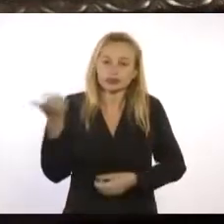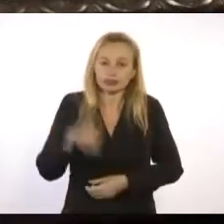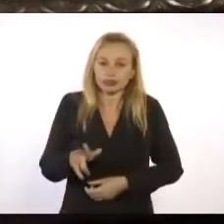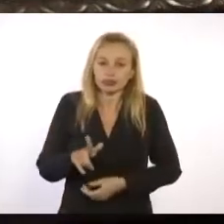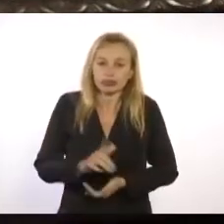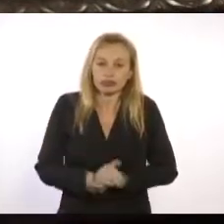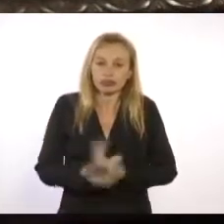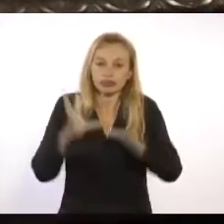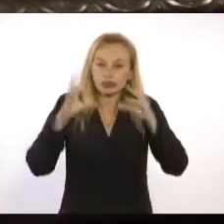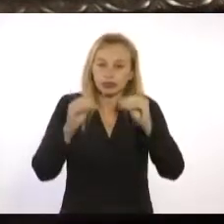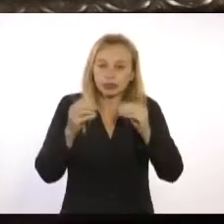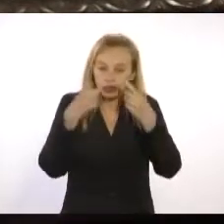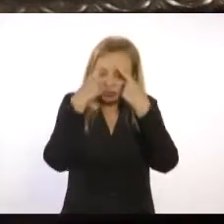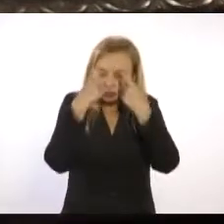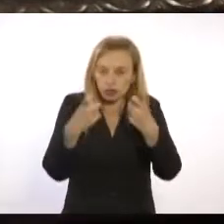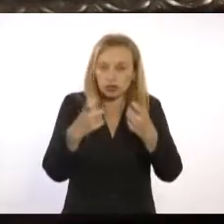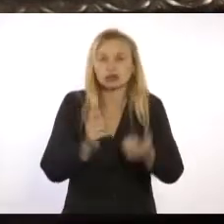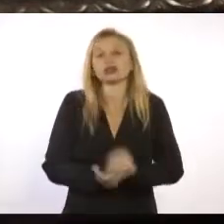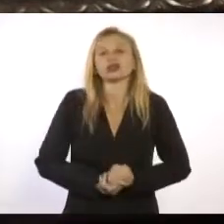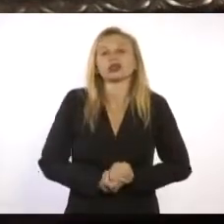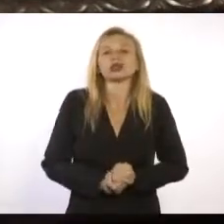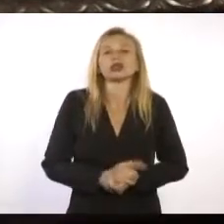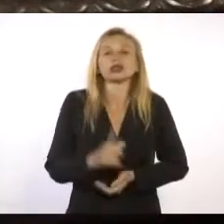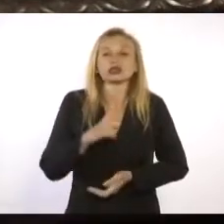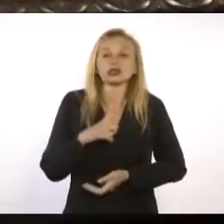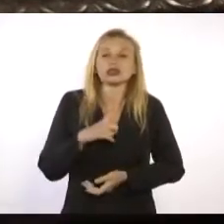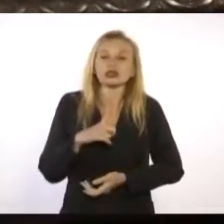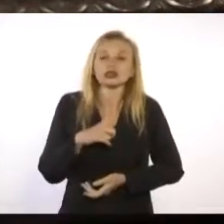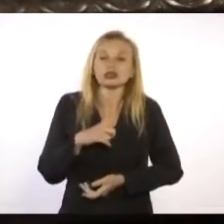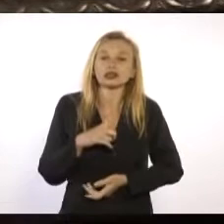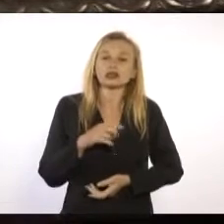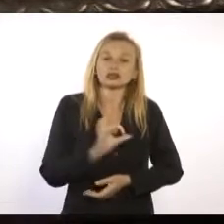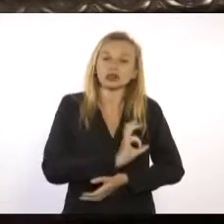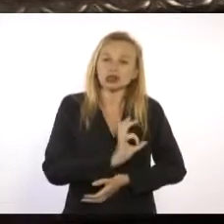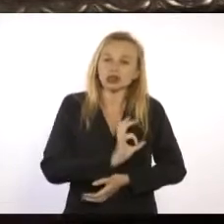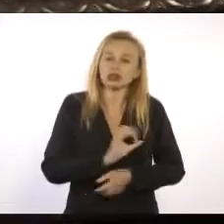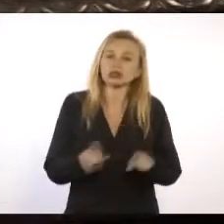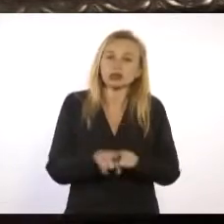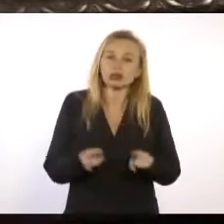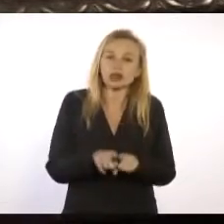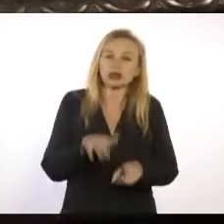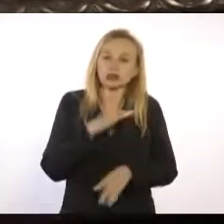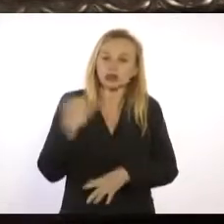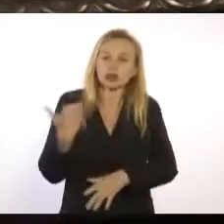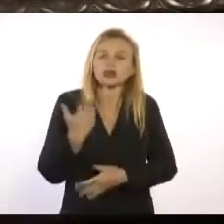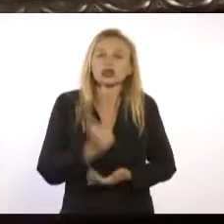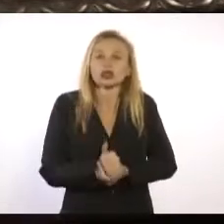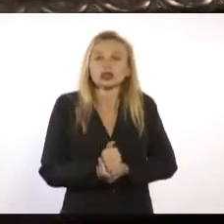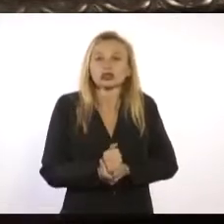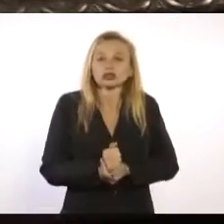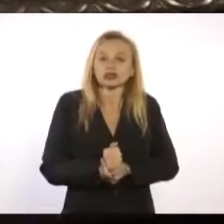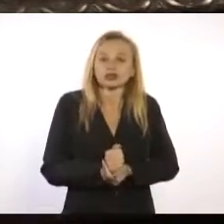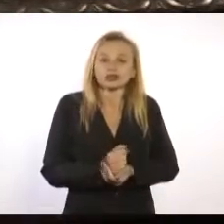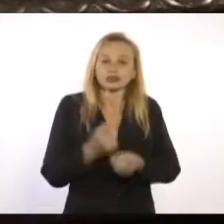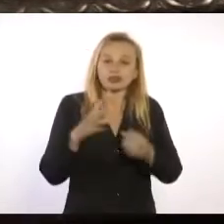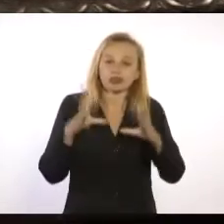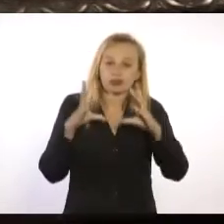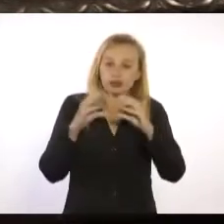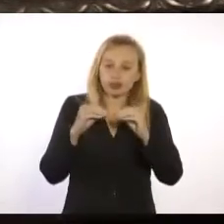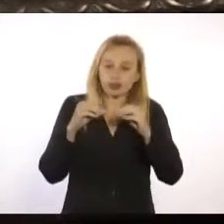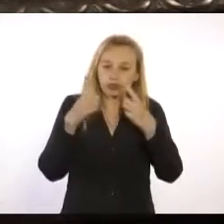uma noite tão violenta, inclusive tivemos aí um policial também morto, diante de uma noite tão